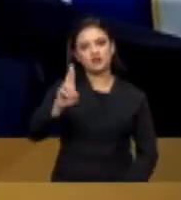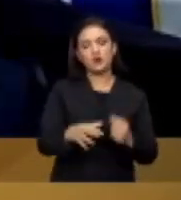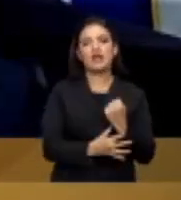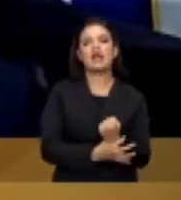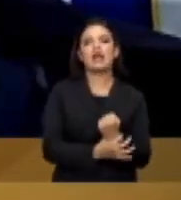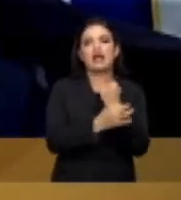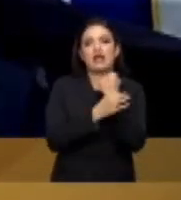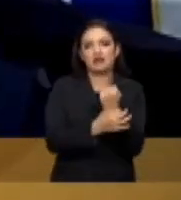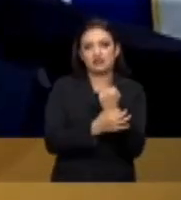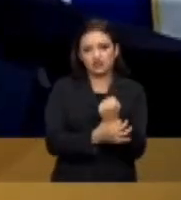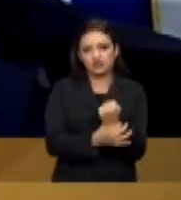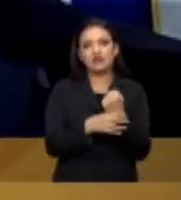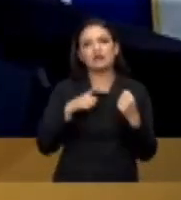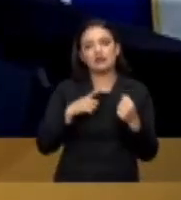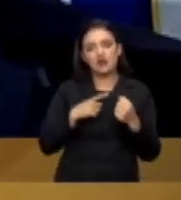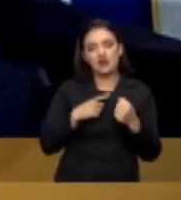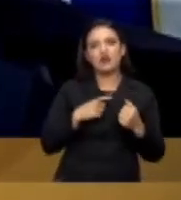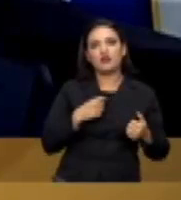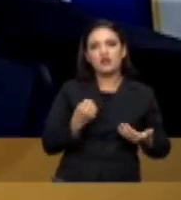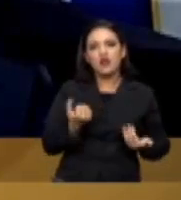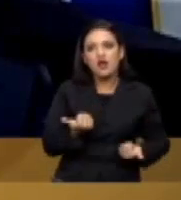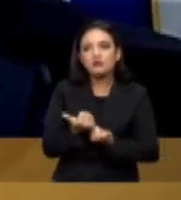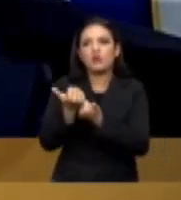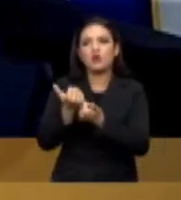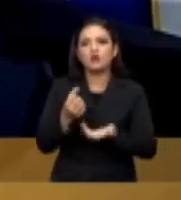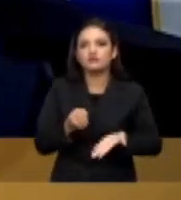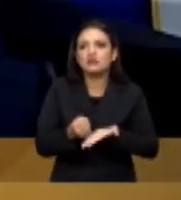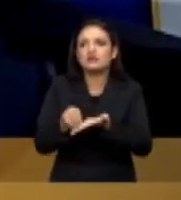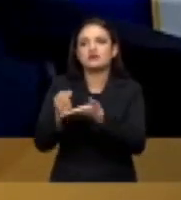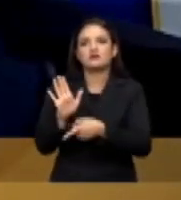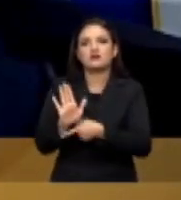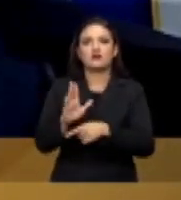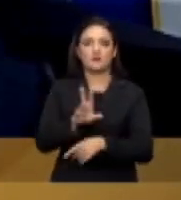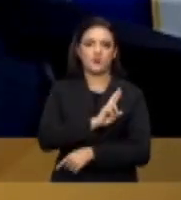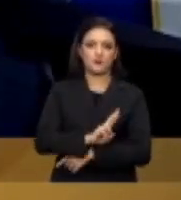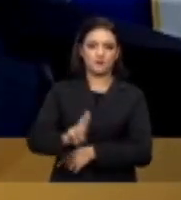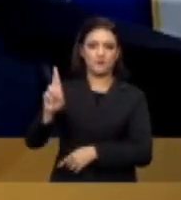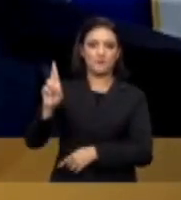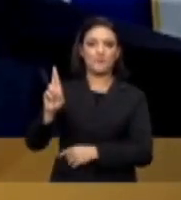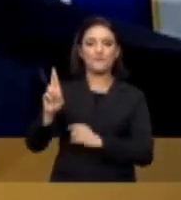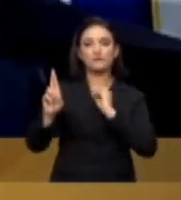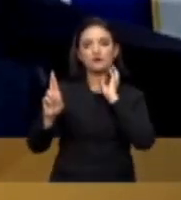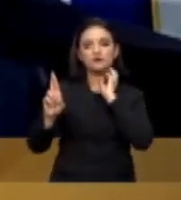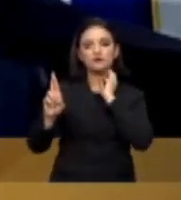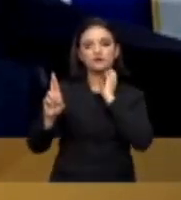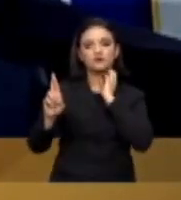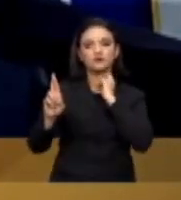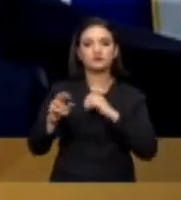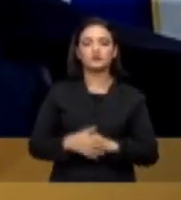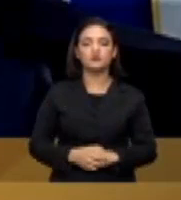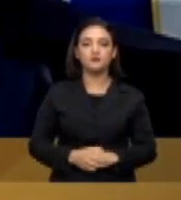prestação religiosa, da assistência religiosa. Assim, como já caminhamos para o final